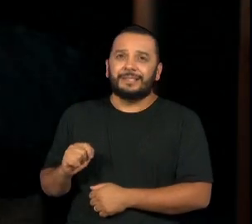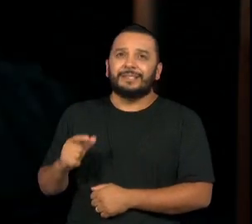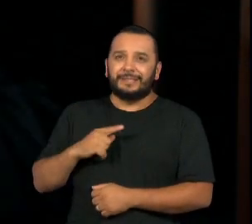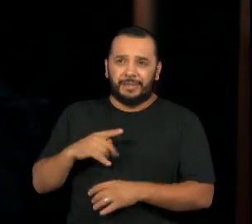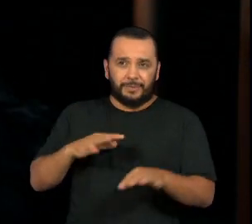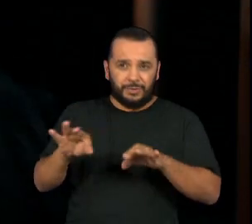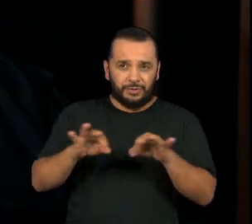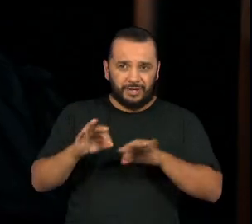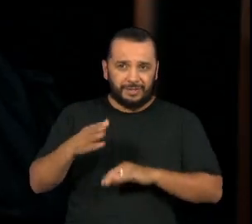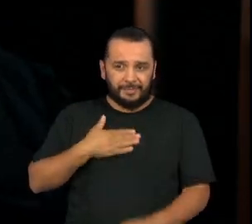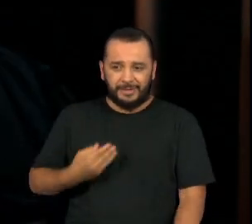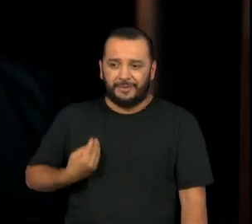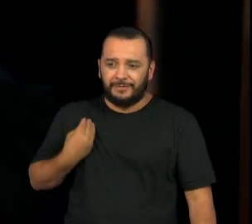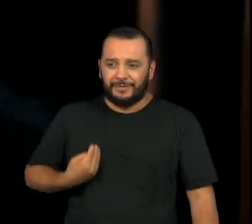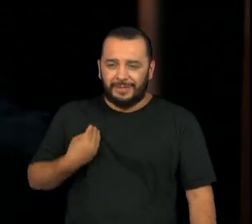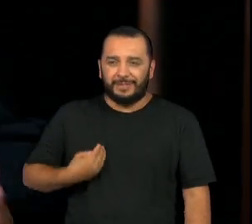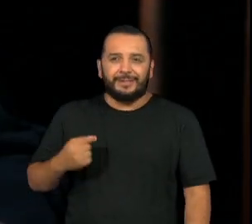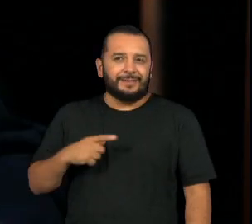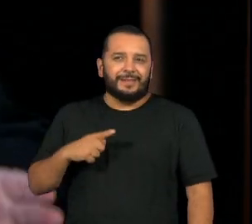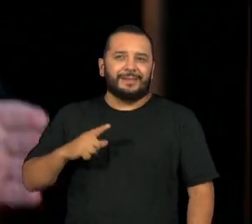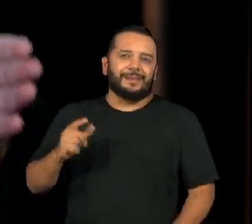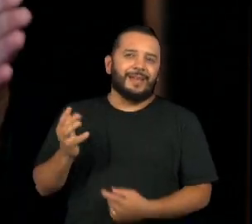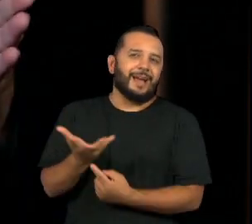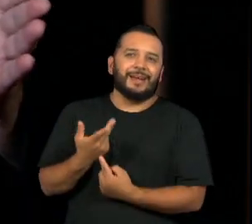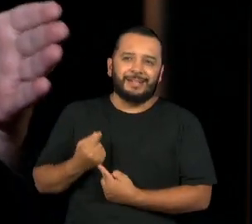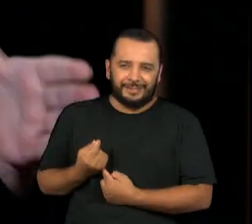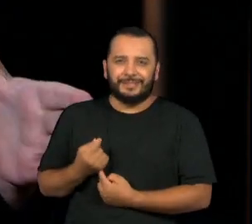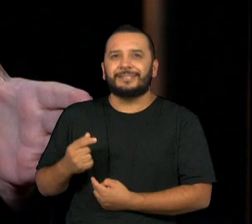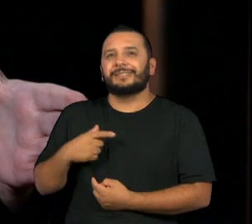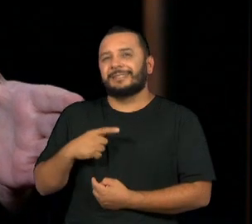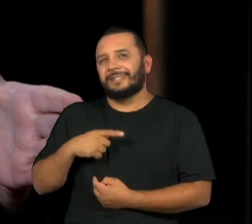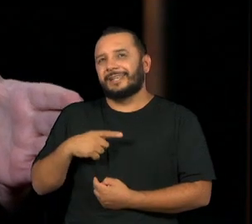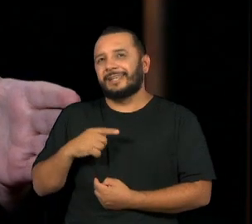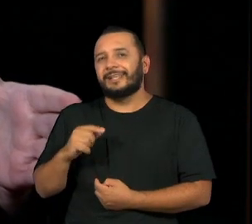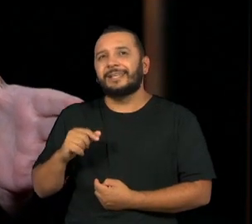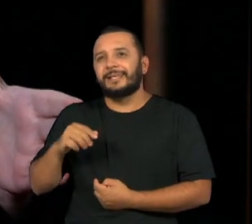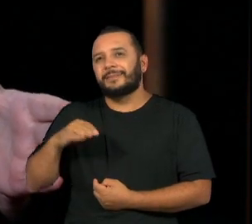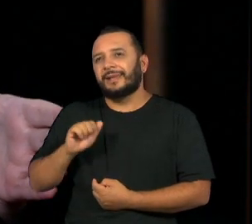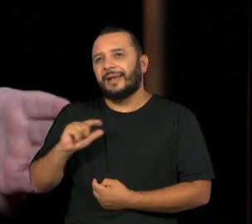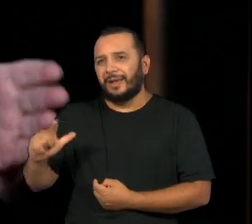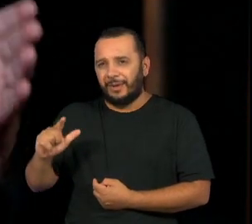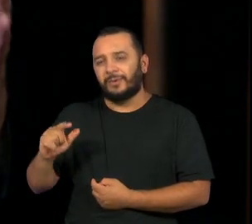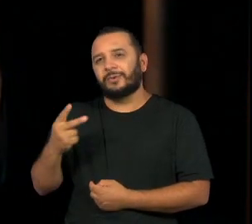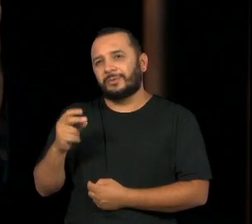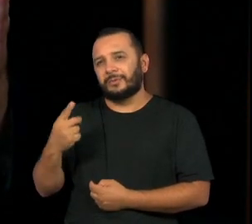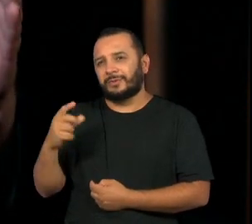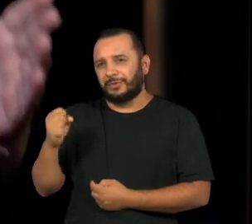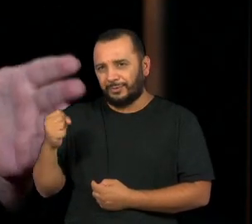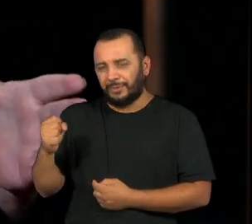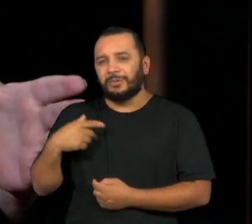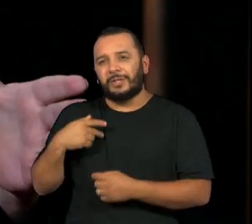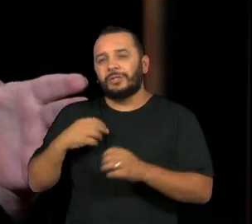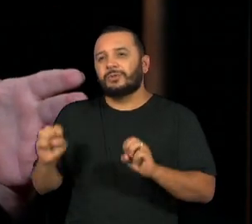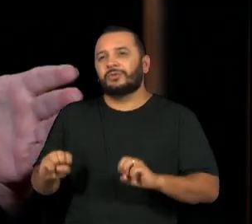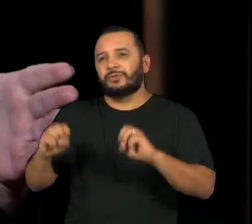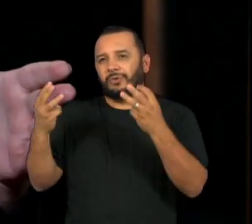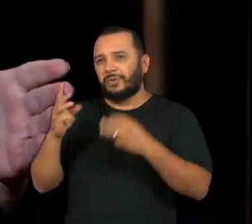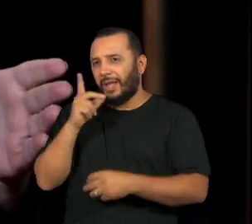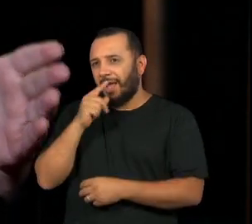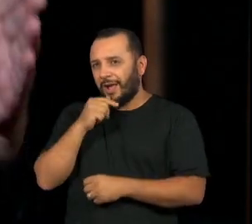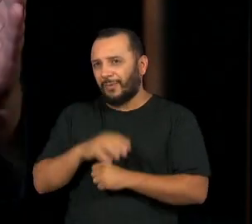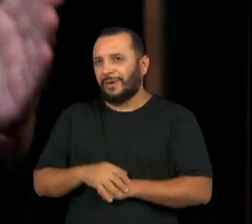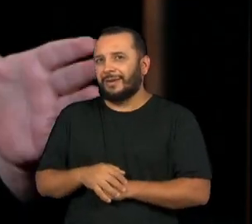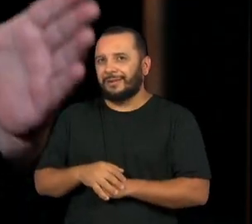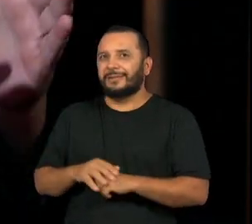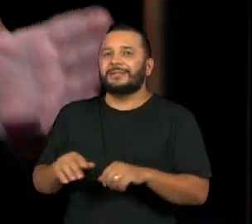da minha vida, a minha obra de arte, que eu fiz o Omindá em 2018, o show da água.